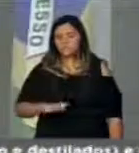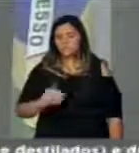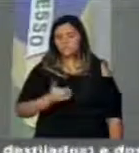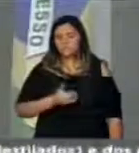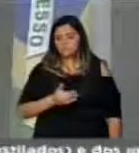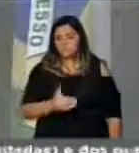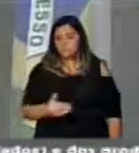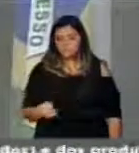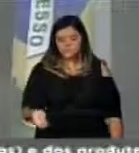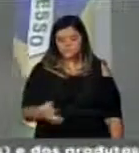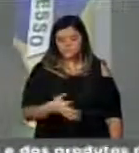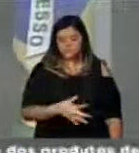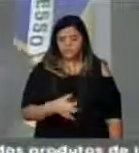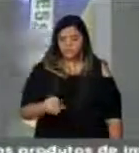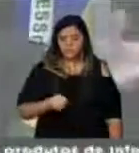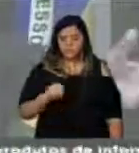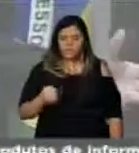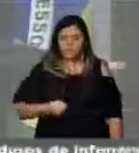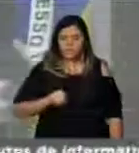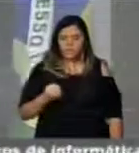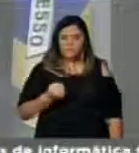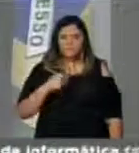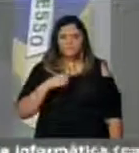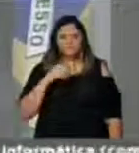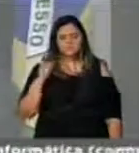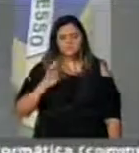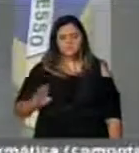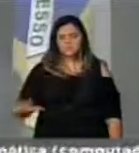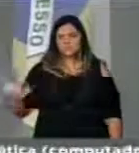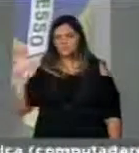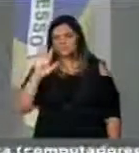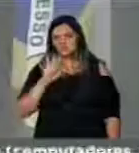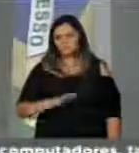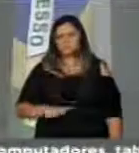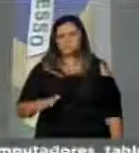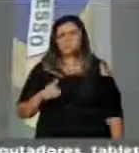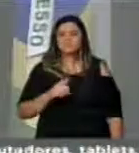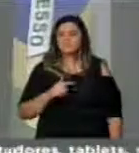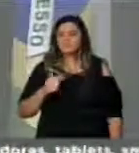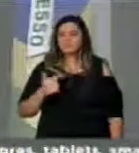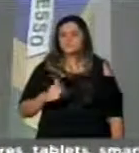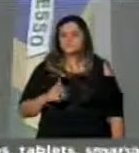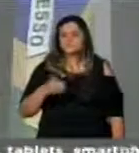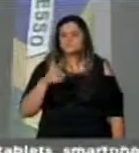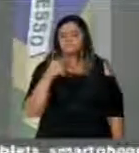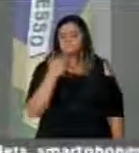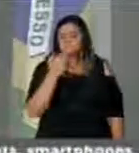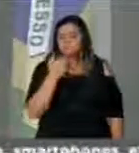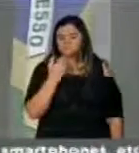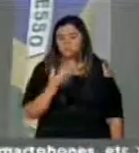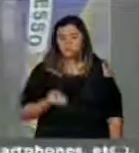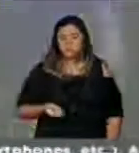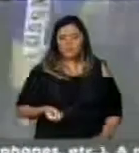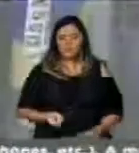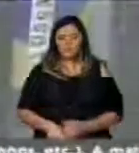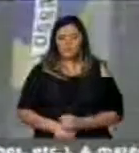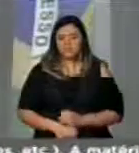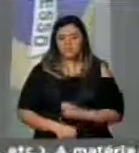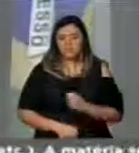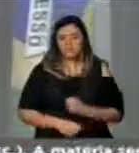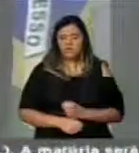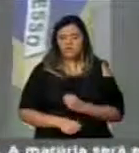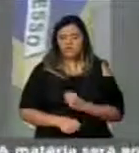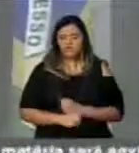obras que estão em andamento e taí o brasil inteiro verdadeiro cemitério de obras paralisadas há a anunciada